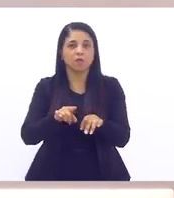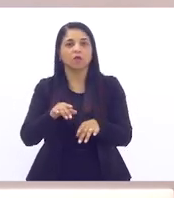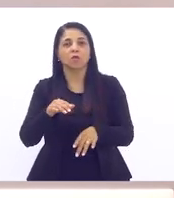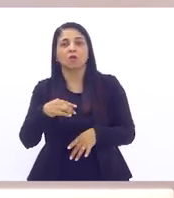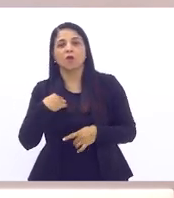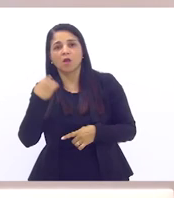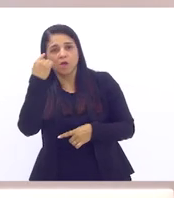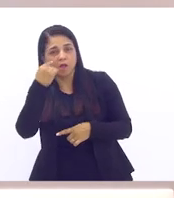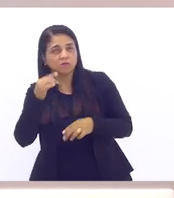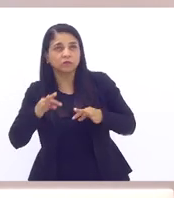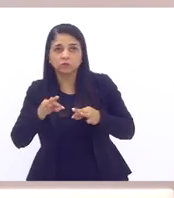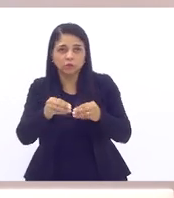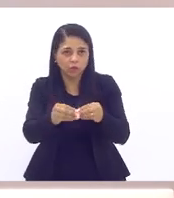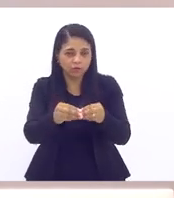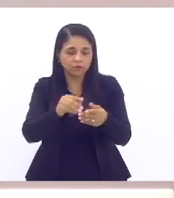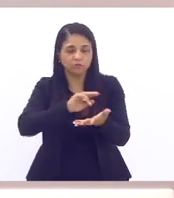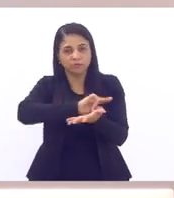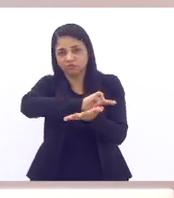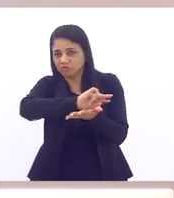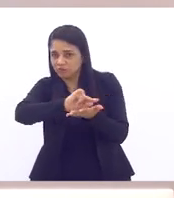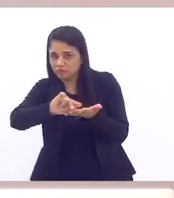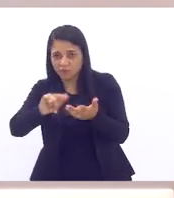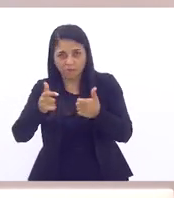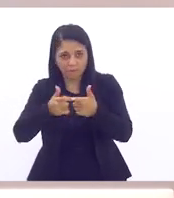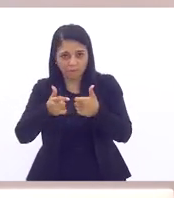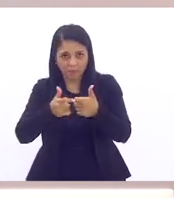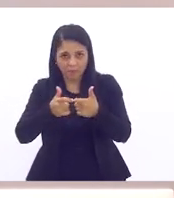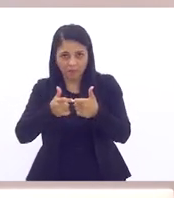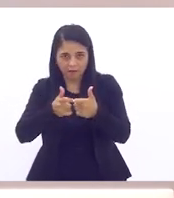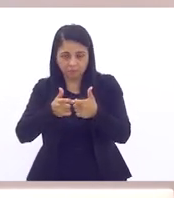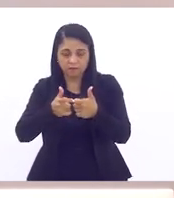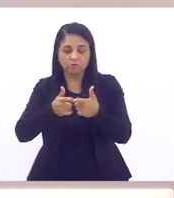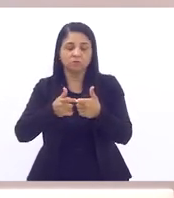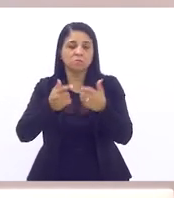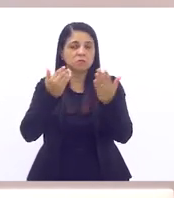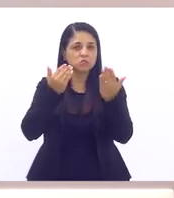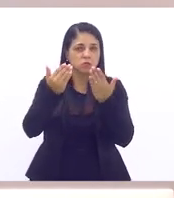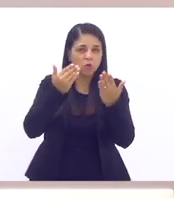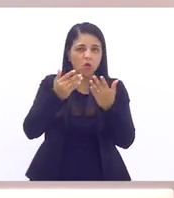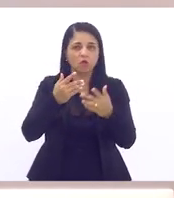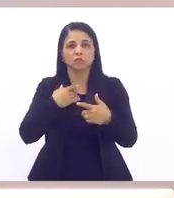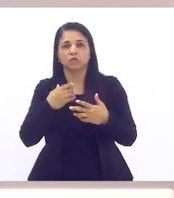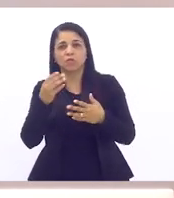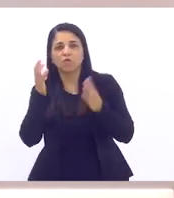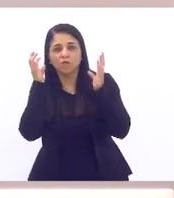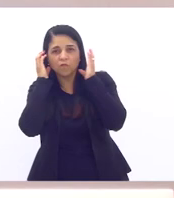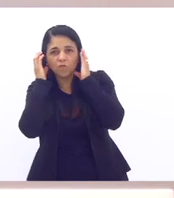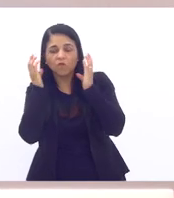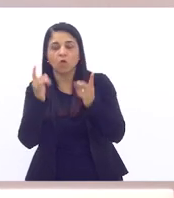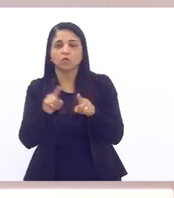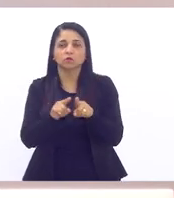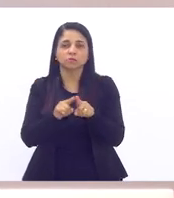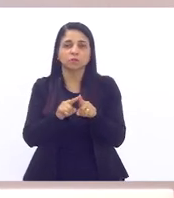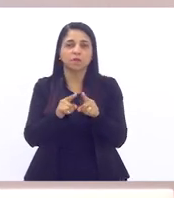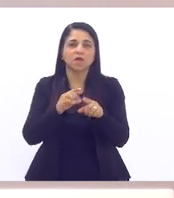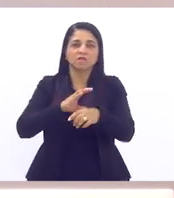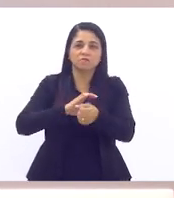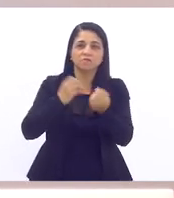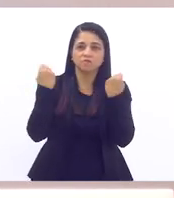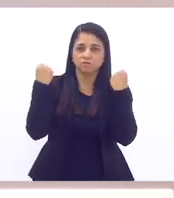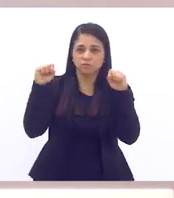oftalmologistas dentistas especialistas em dor neurologistas psicólogos fonoaudiólogos ortopedistas fisioterapeutas